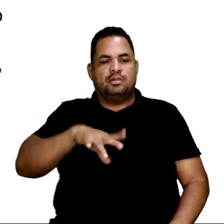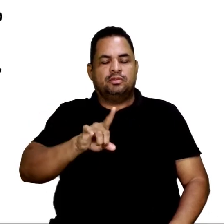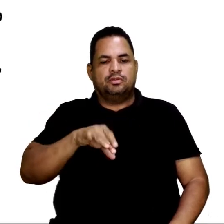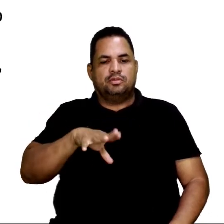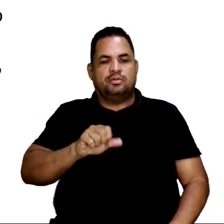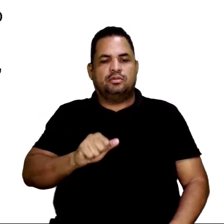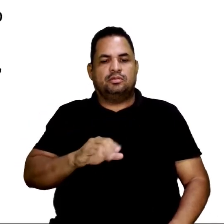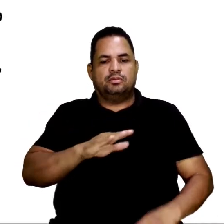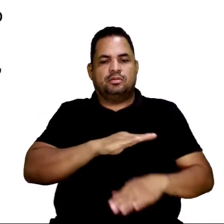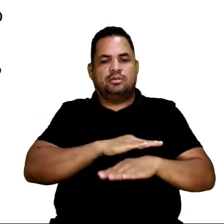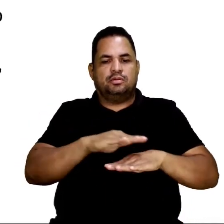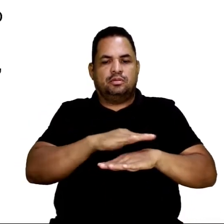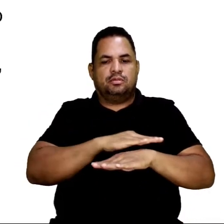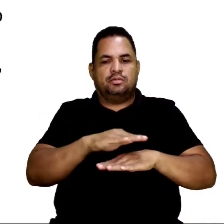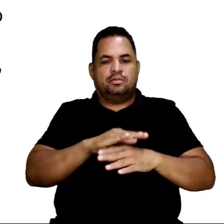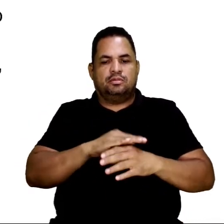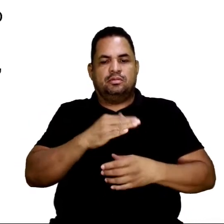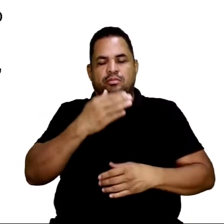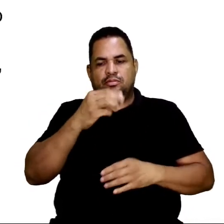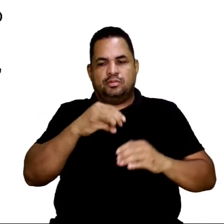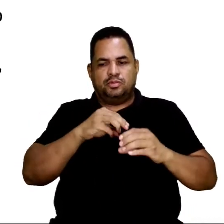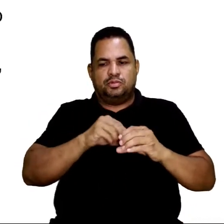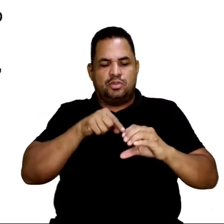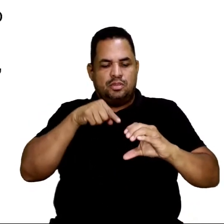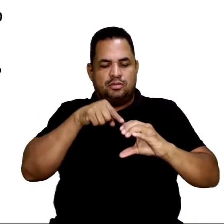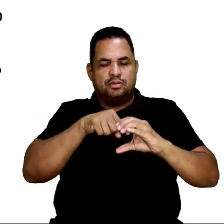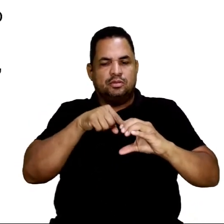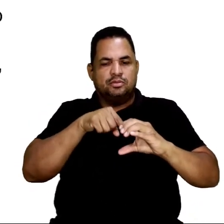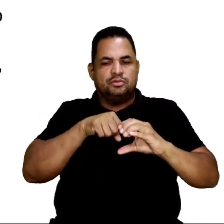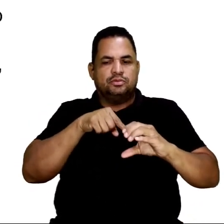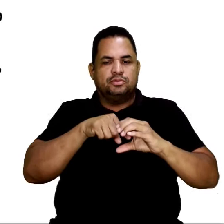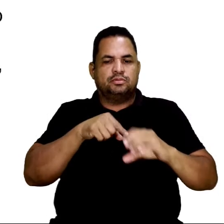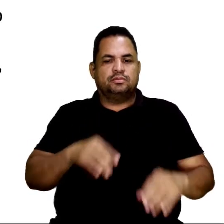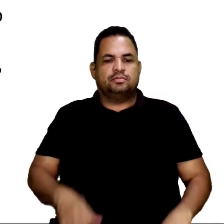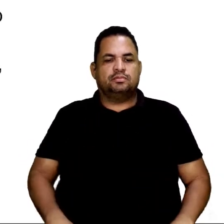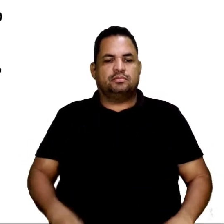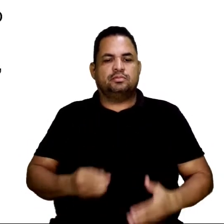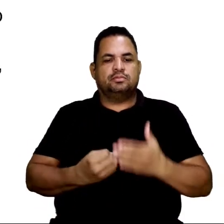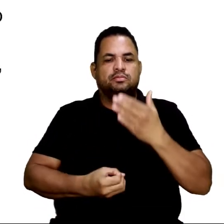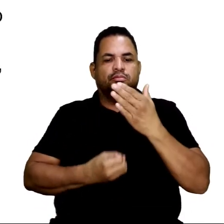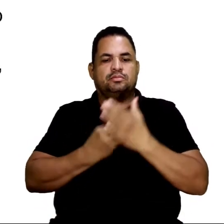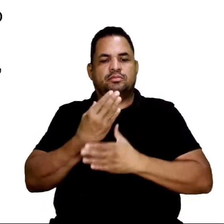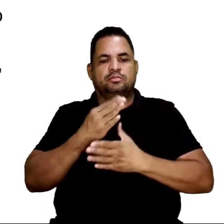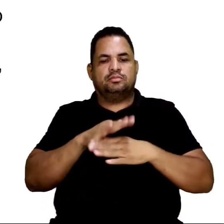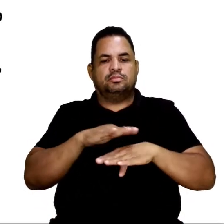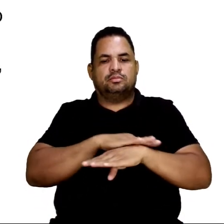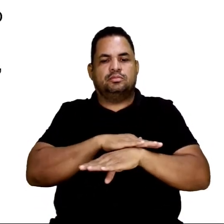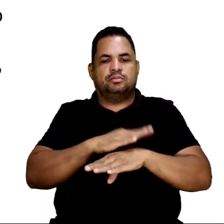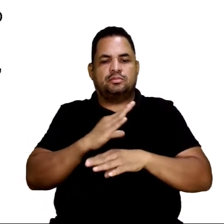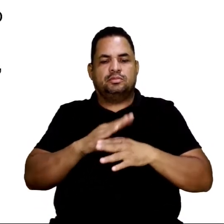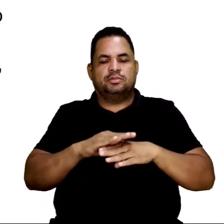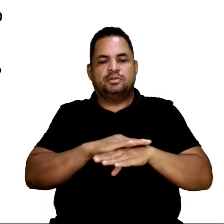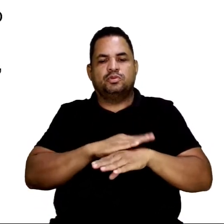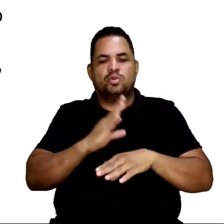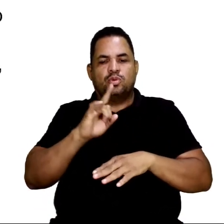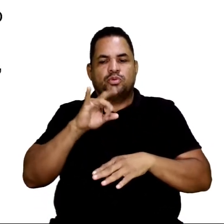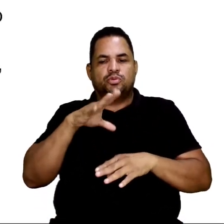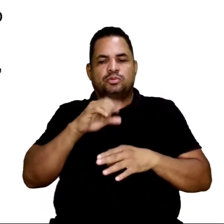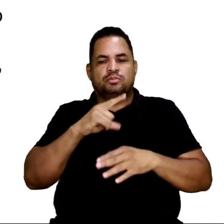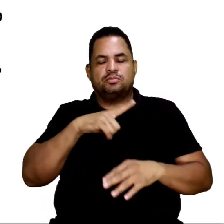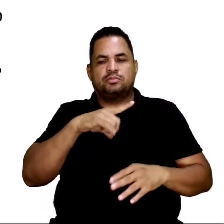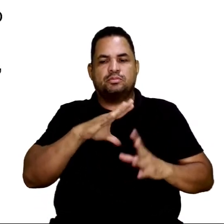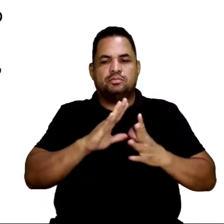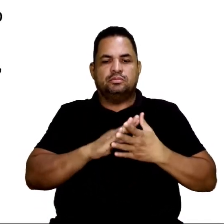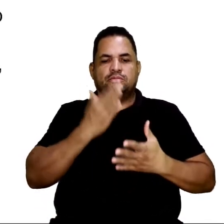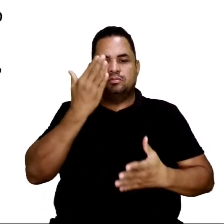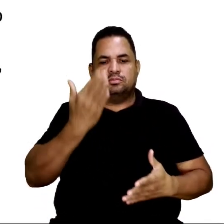mesoderme, camada entre a endoderme e a ectoderme, que vai dar origem ao tecido conjuntivo. Então, gente, a gente tem tecido